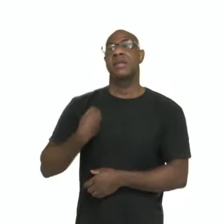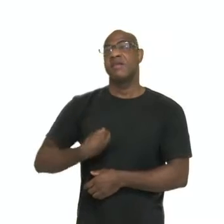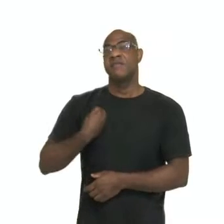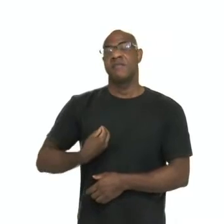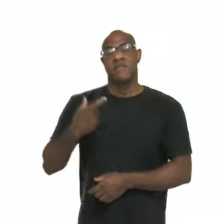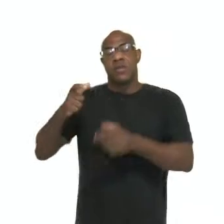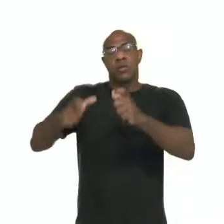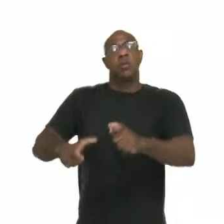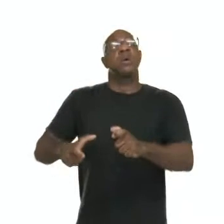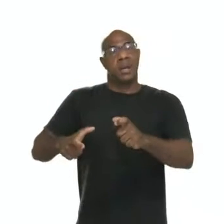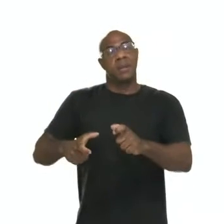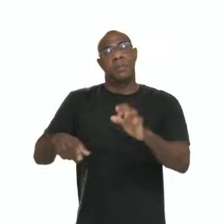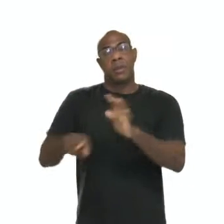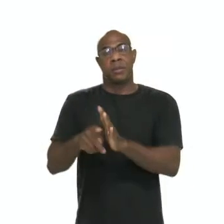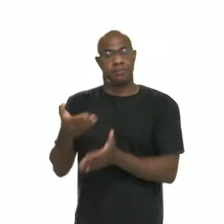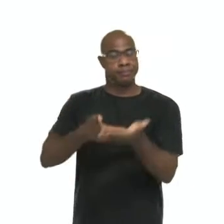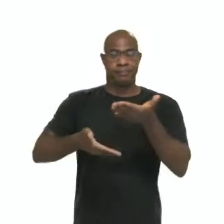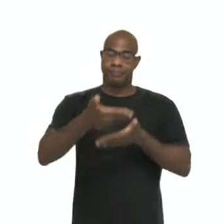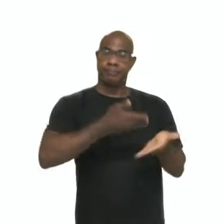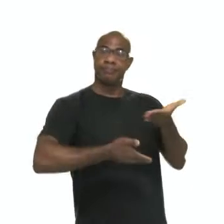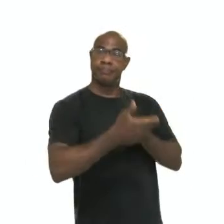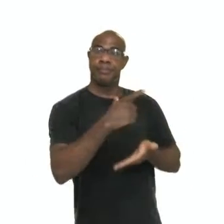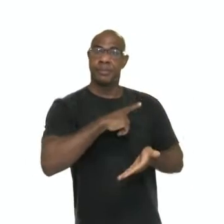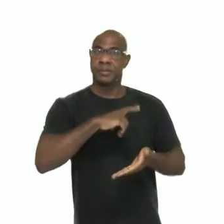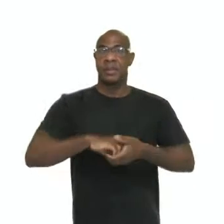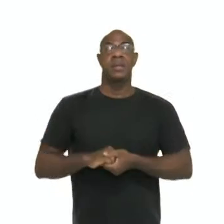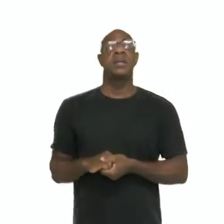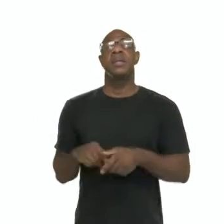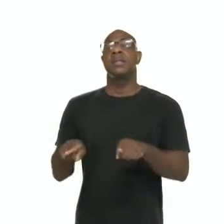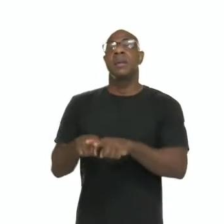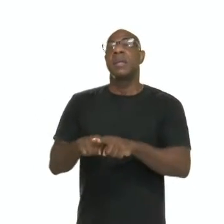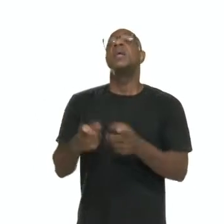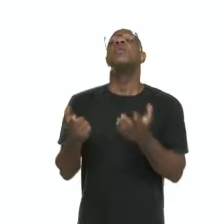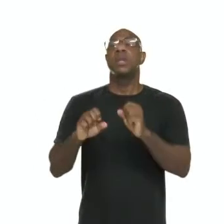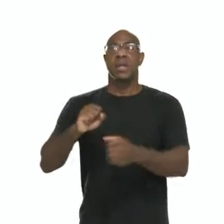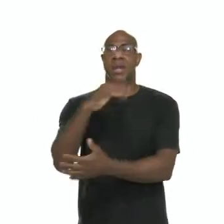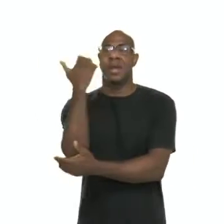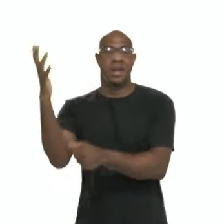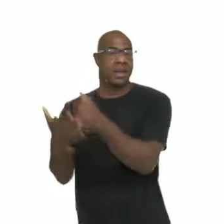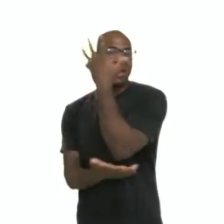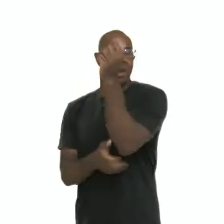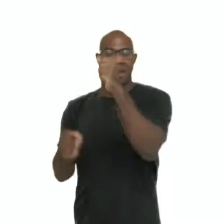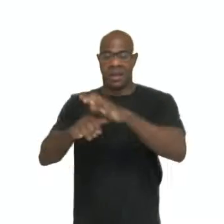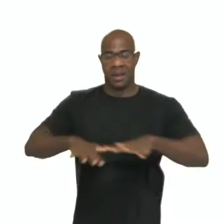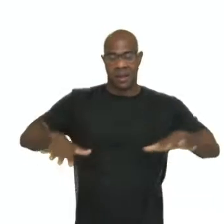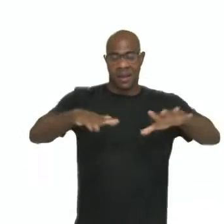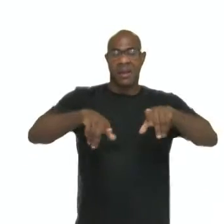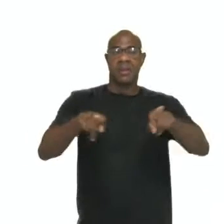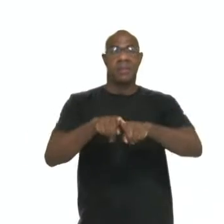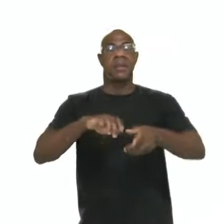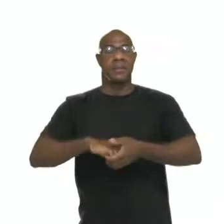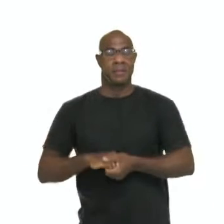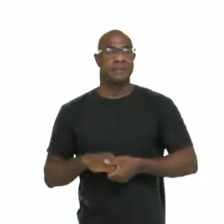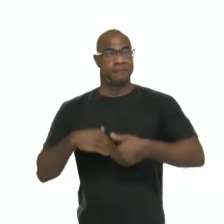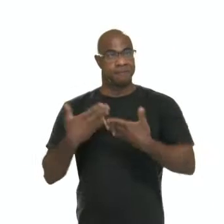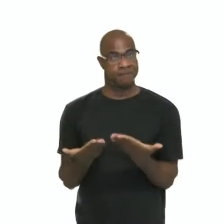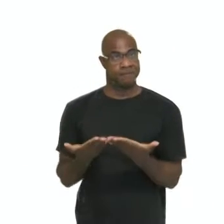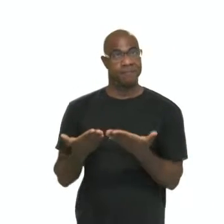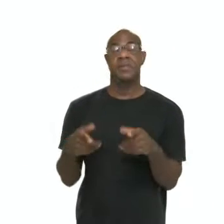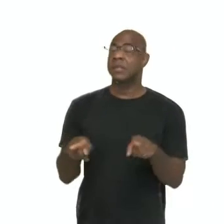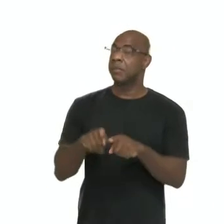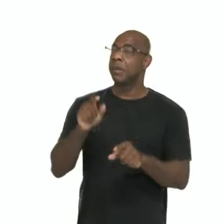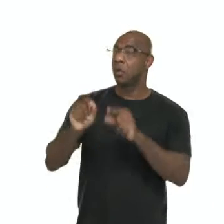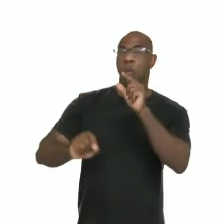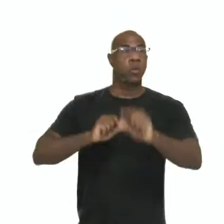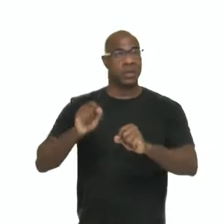local e interagem entre si e com o meio ambiente. Ou seja, consideramos tanto